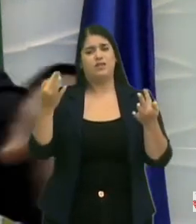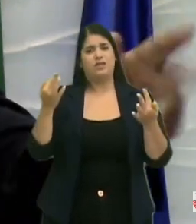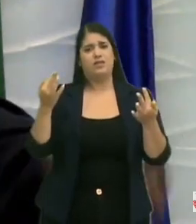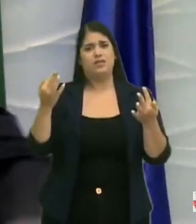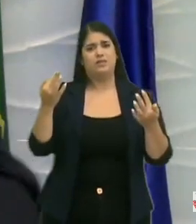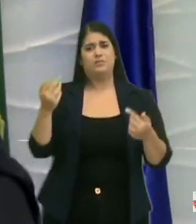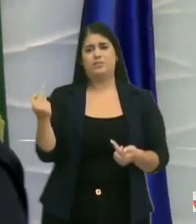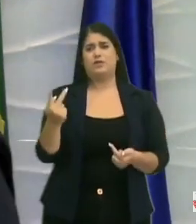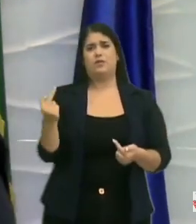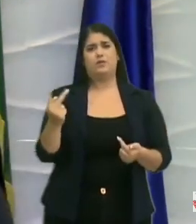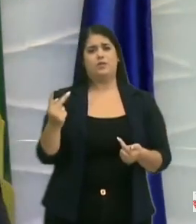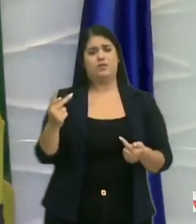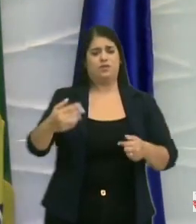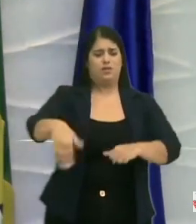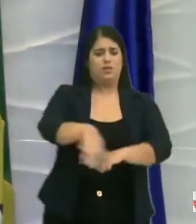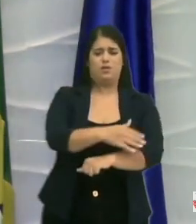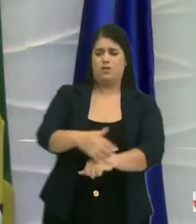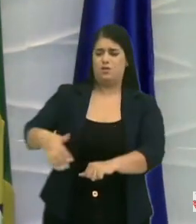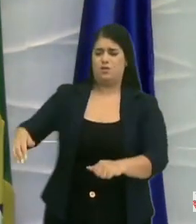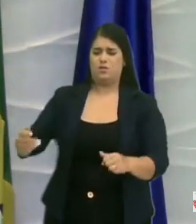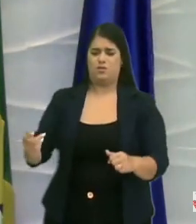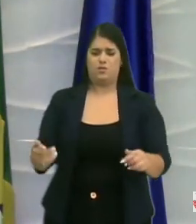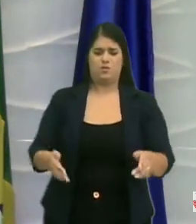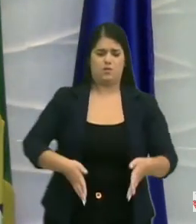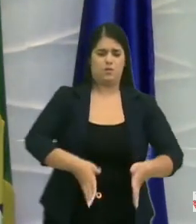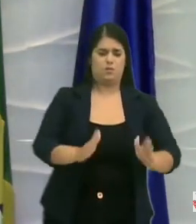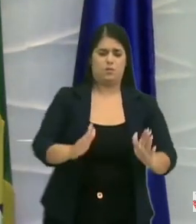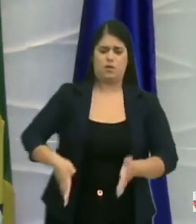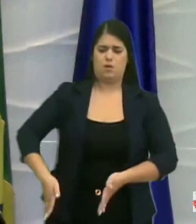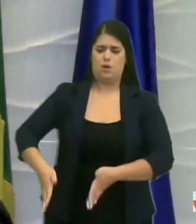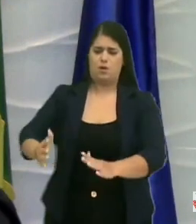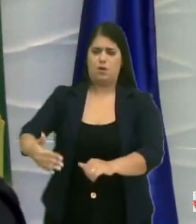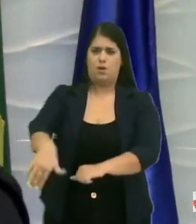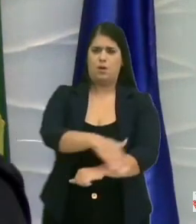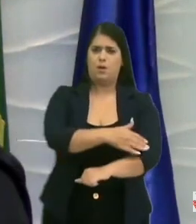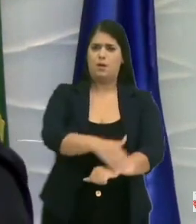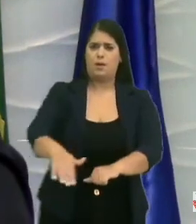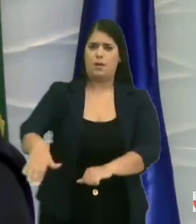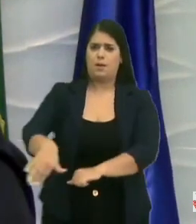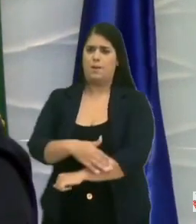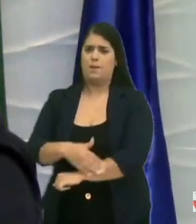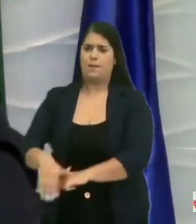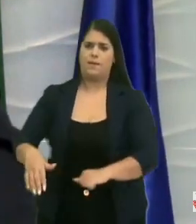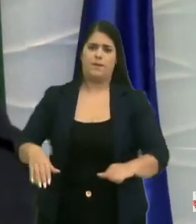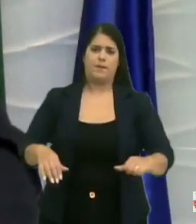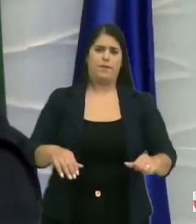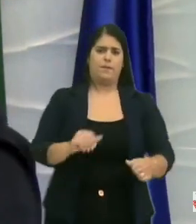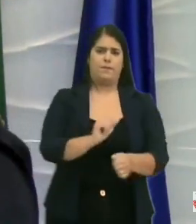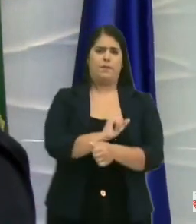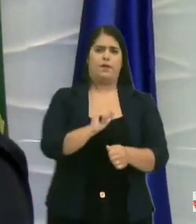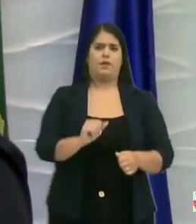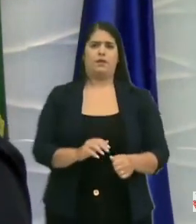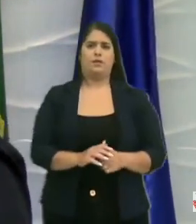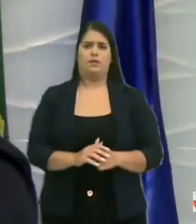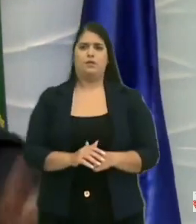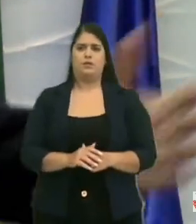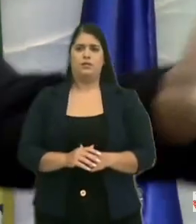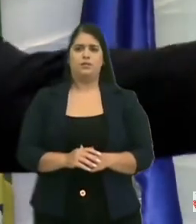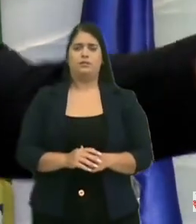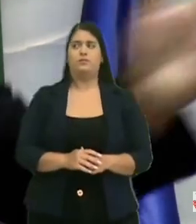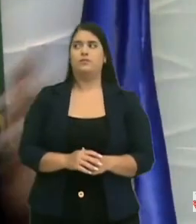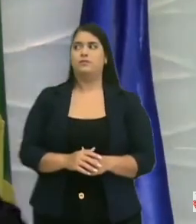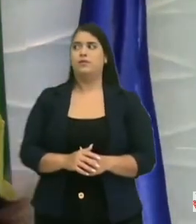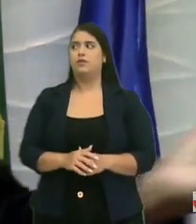com ruas interditadas. Sabe o que é isso, gente? É obras. É serviço que é feito e não